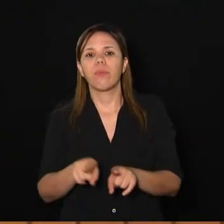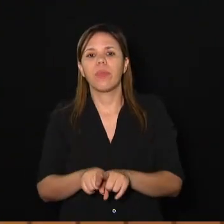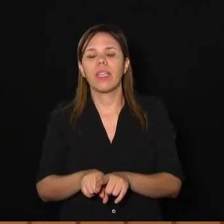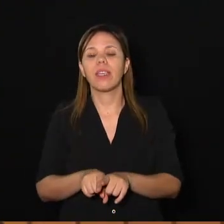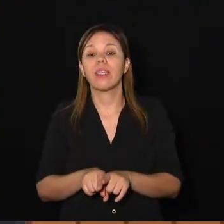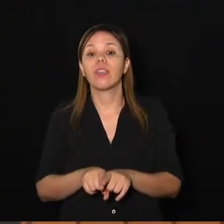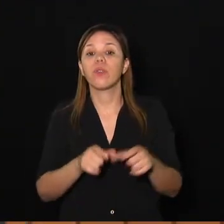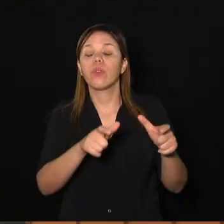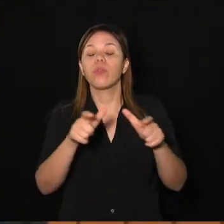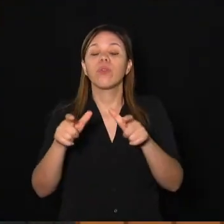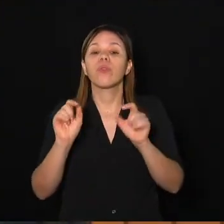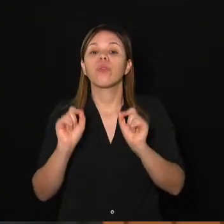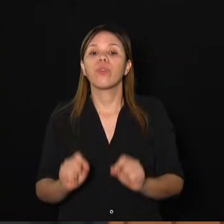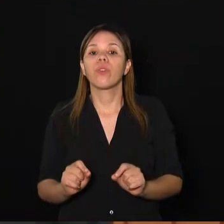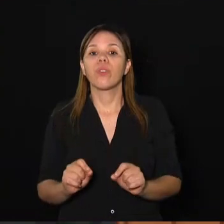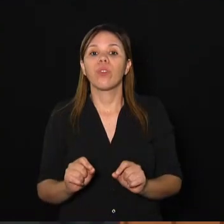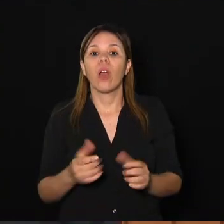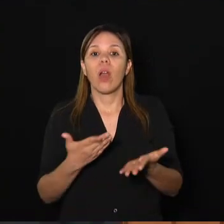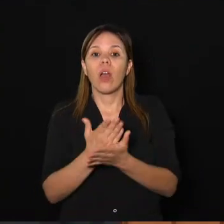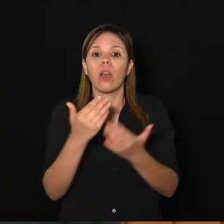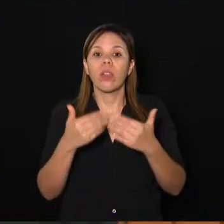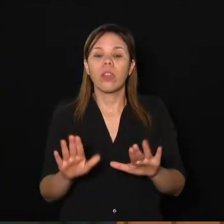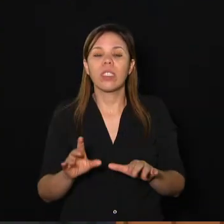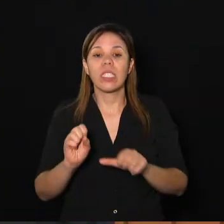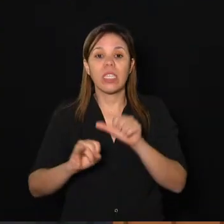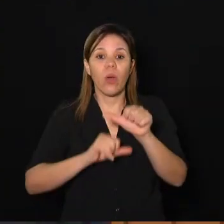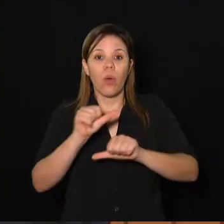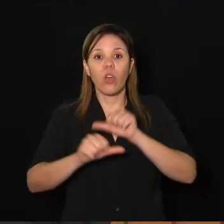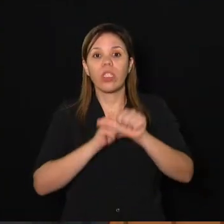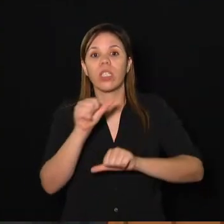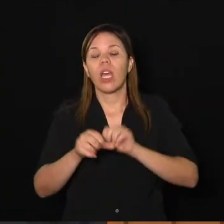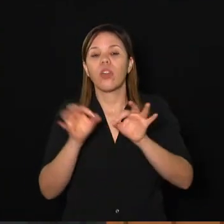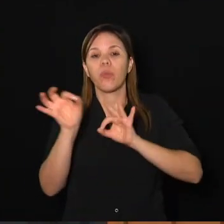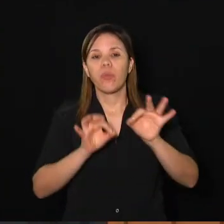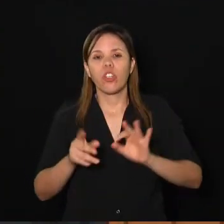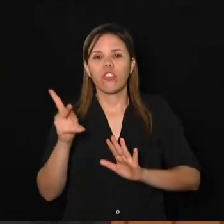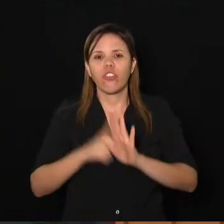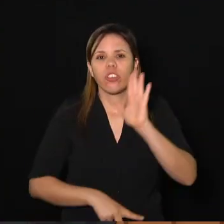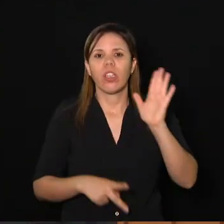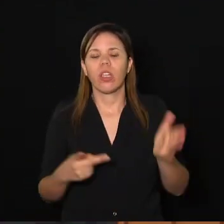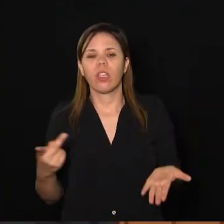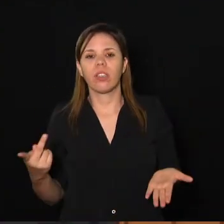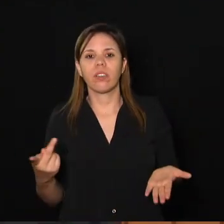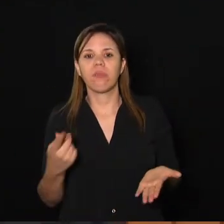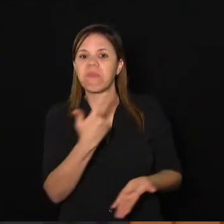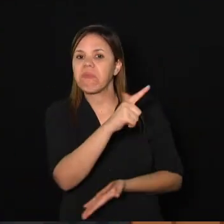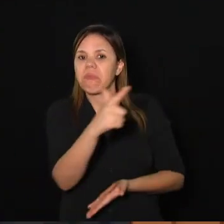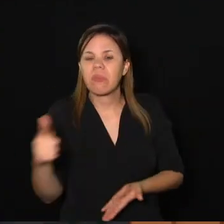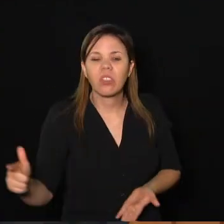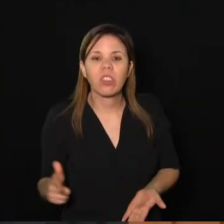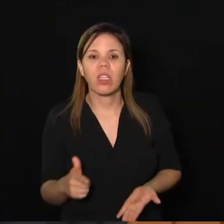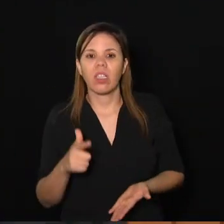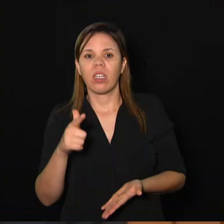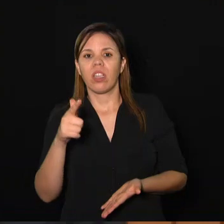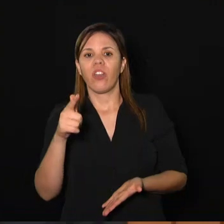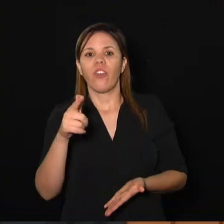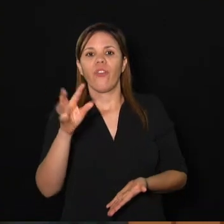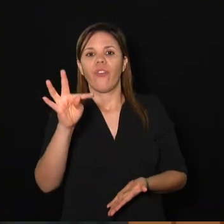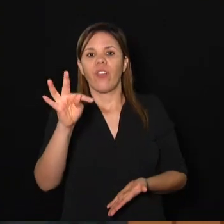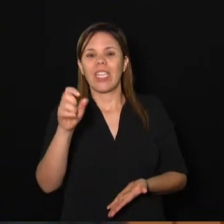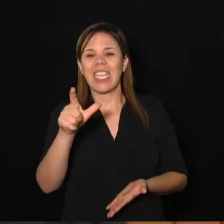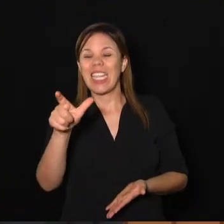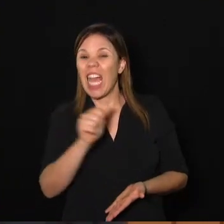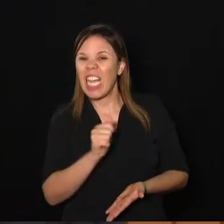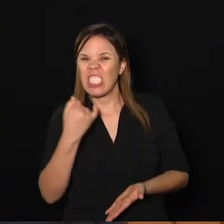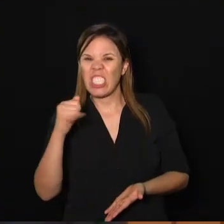a partir do momento que eu altero um projeto concedendo um alvará de uso e não tem uma taxa sanitária para